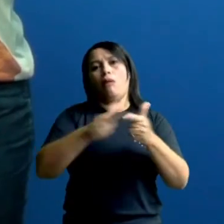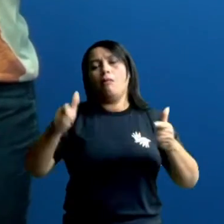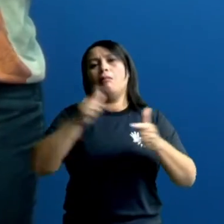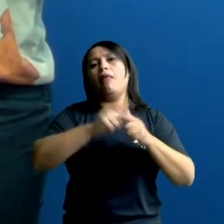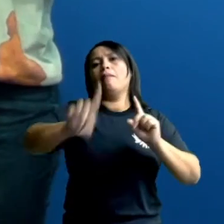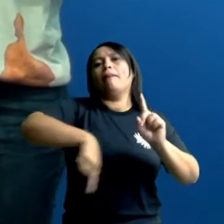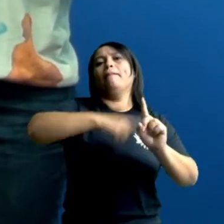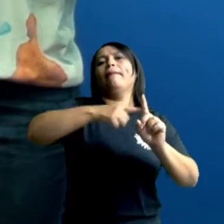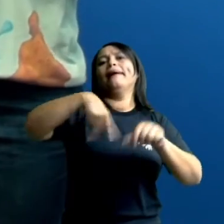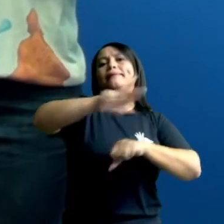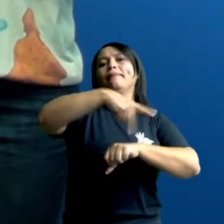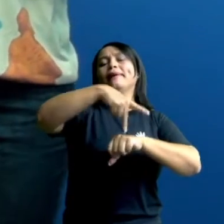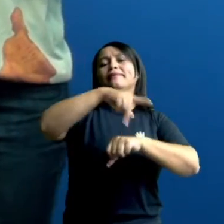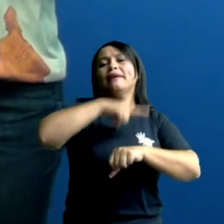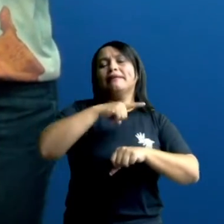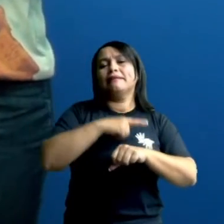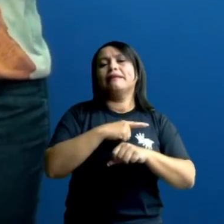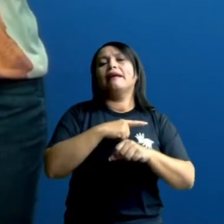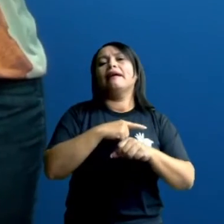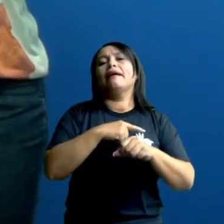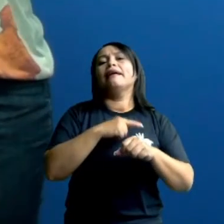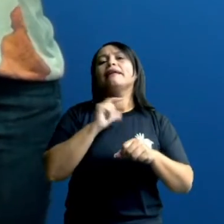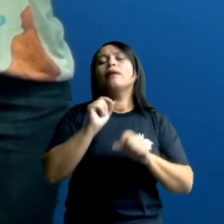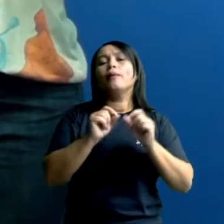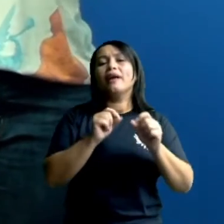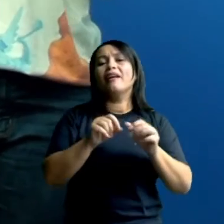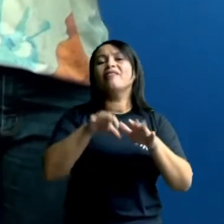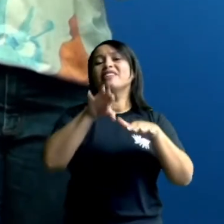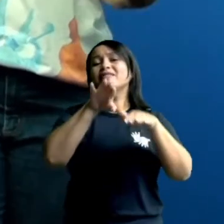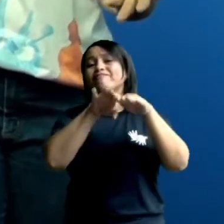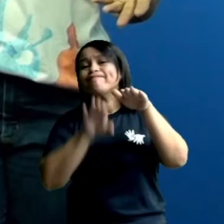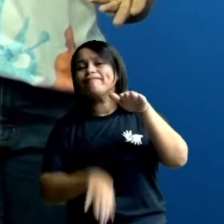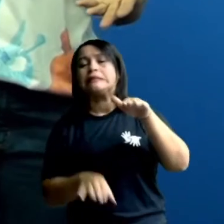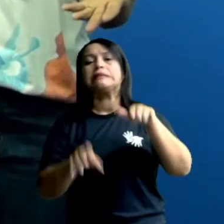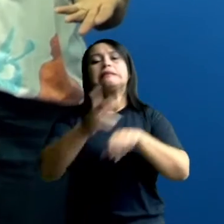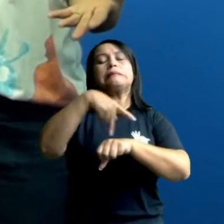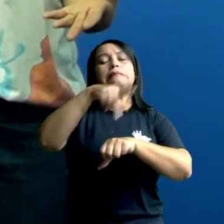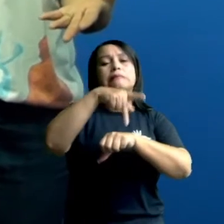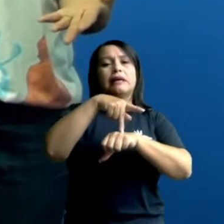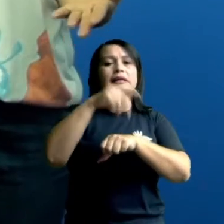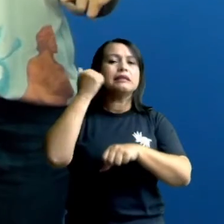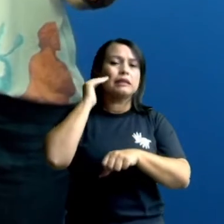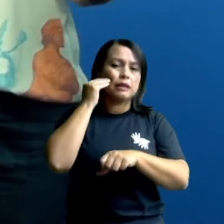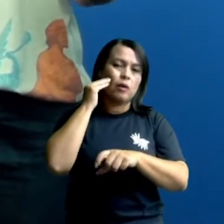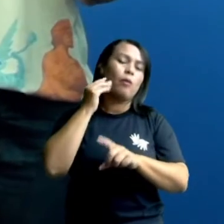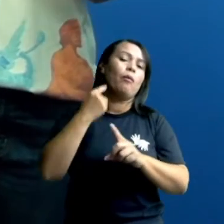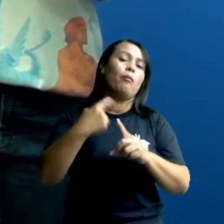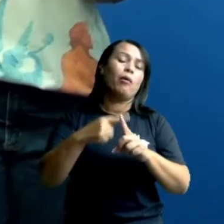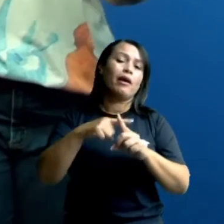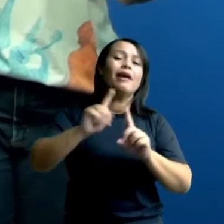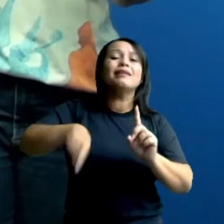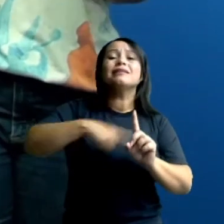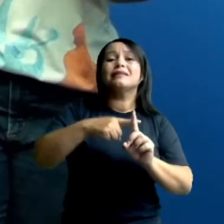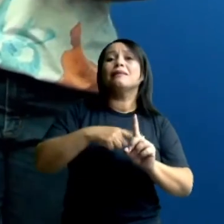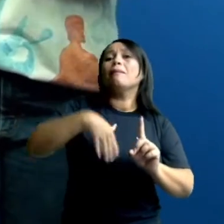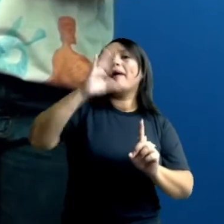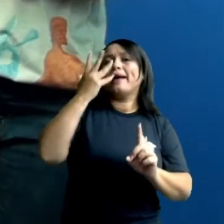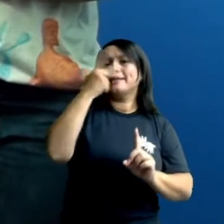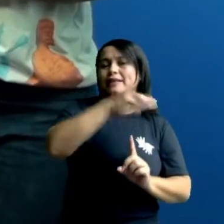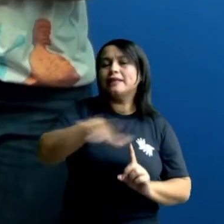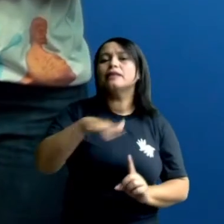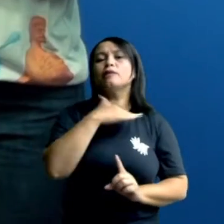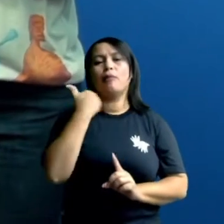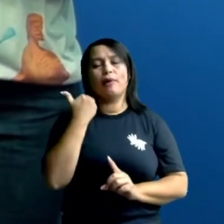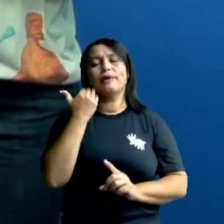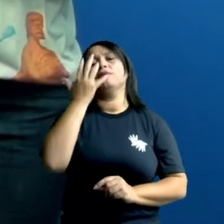país tem, mais subdesenvolvido aquele país é. Ela quer dizer algo mais, a mortalidade infantil, do que apenas uma taxa como as